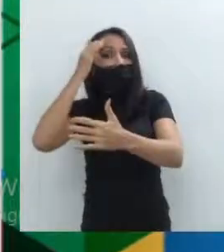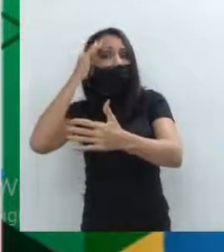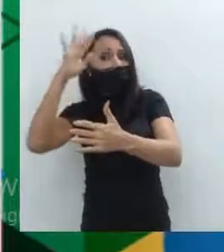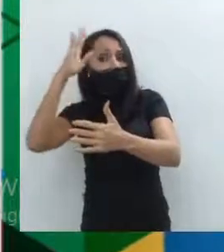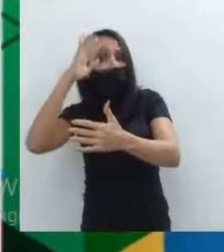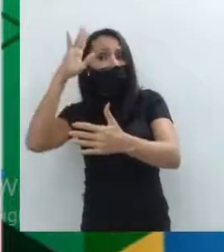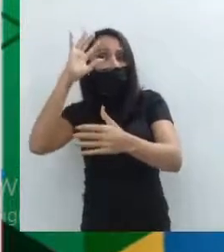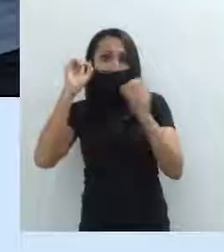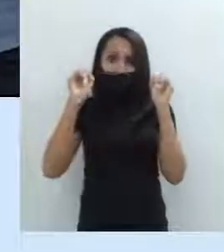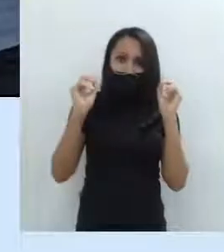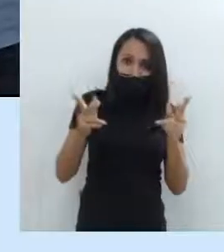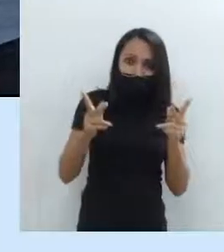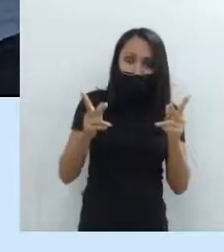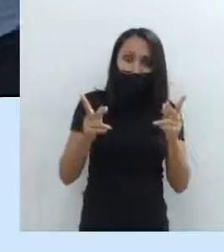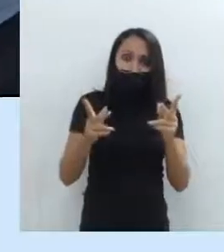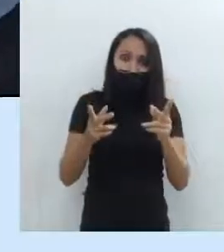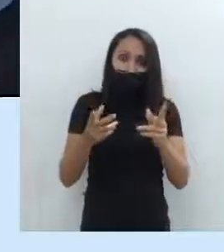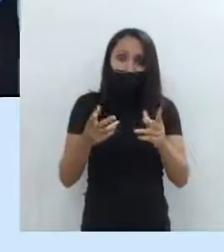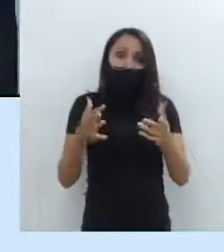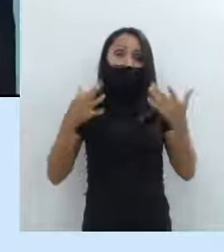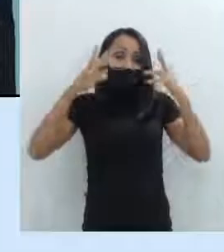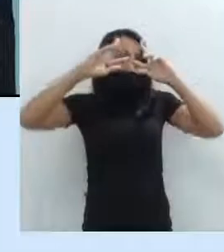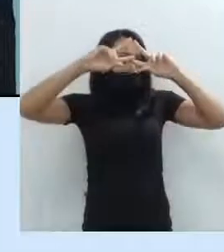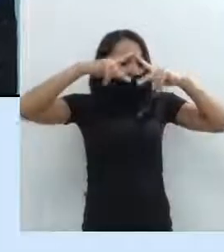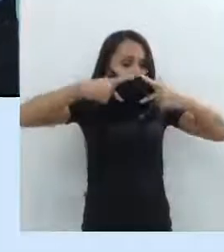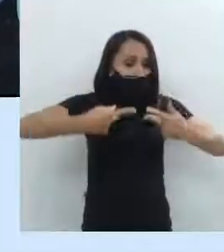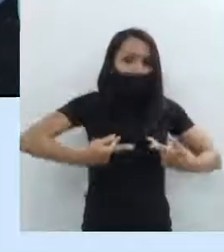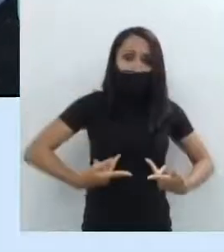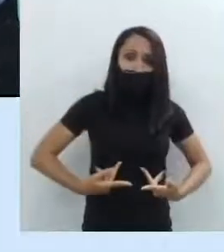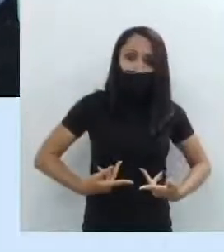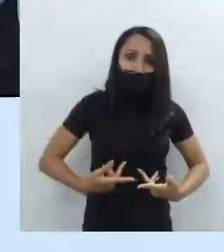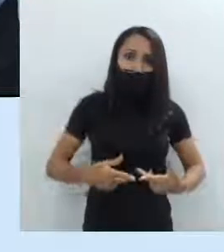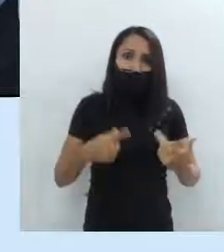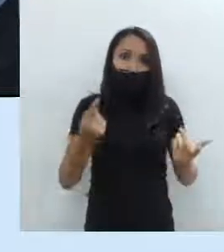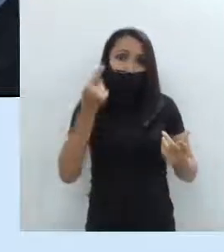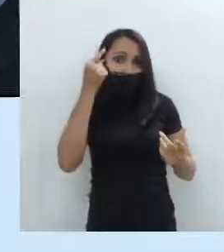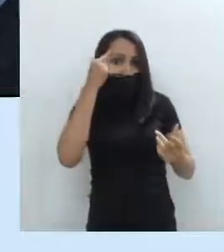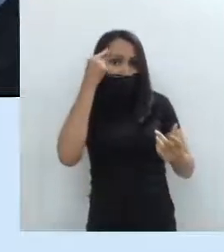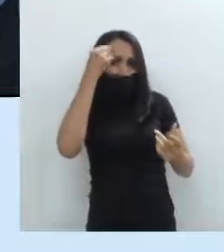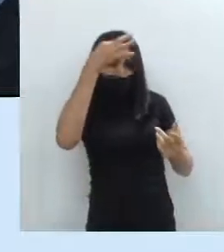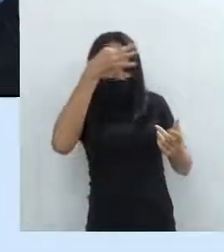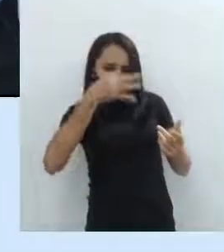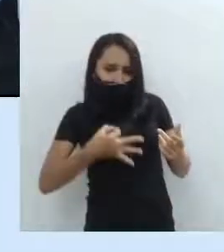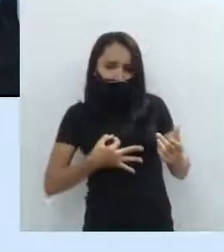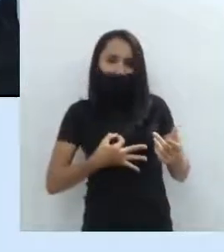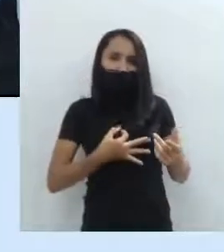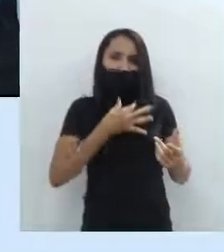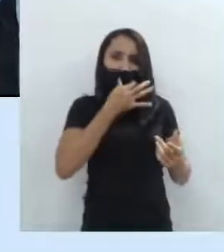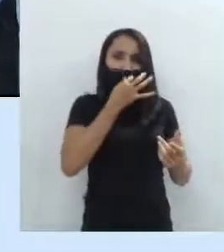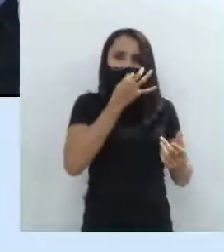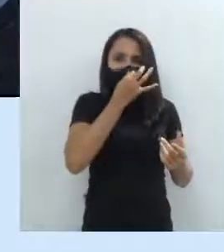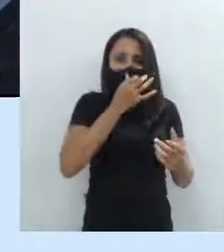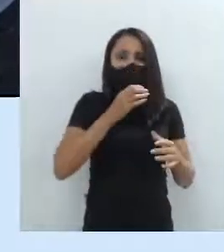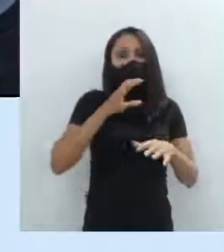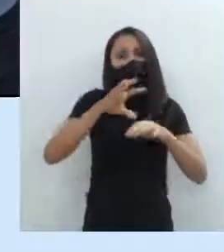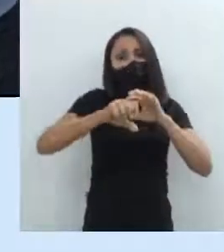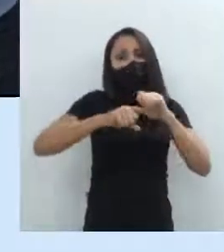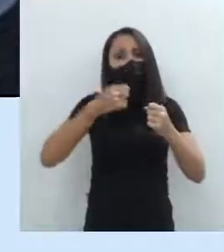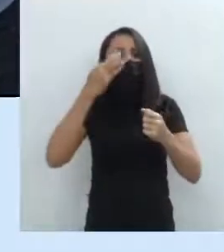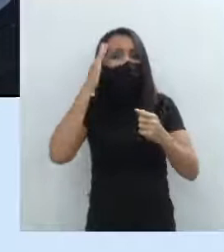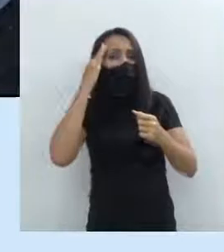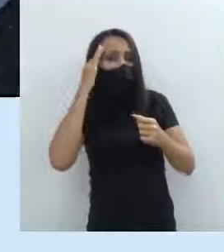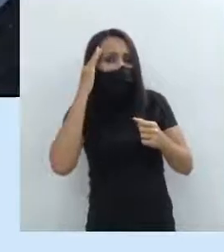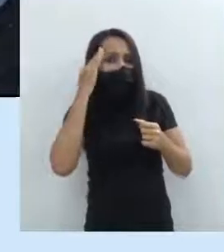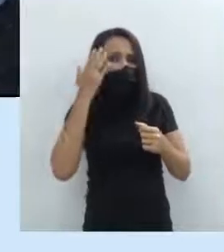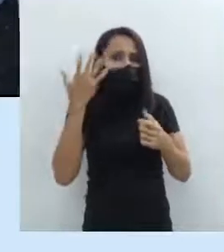filosófico, ok? E o ser humano, como ser racional, ele vai buscar esse entendimento de uma